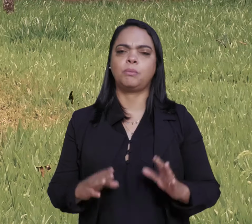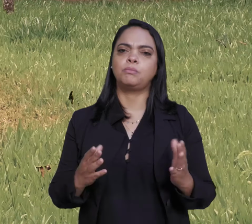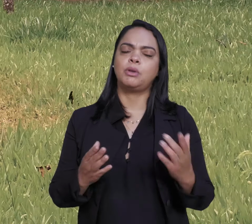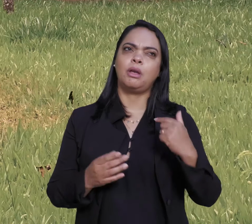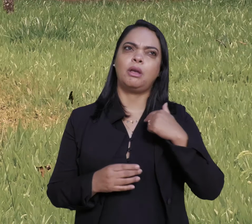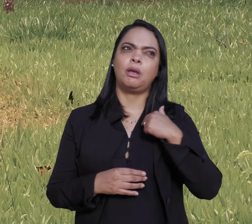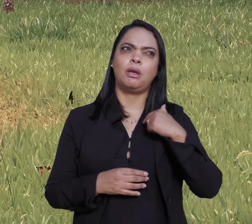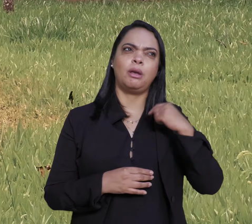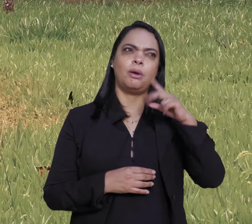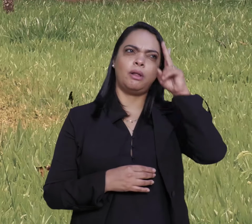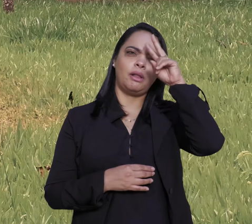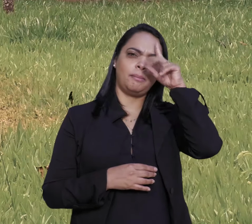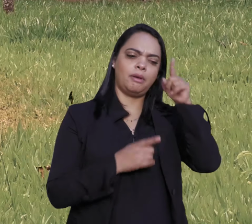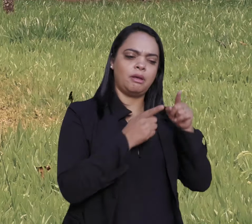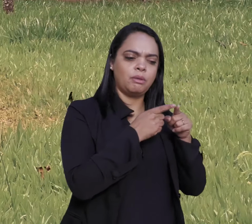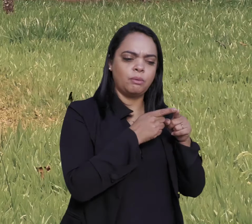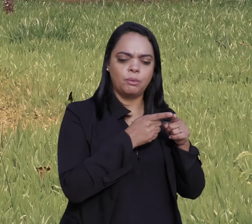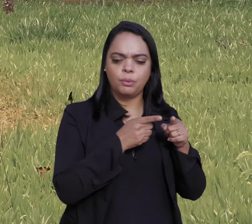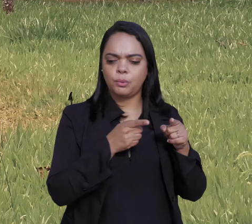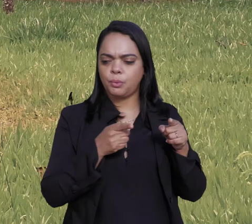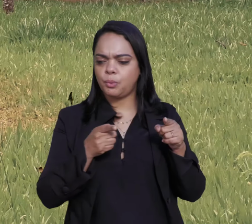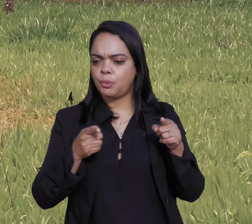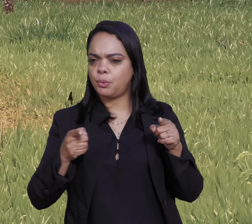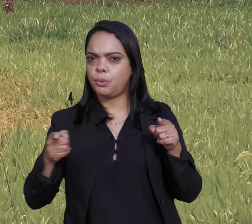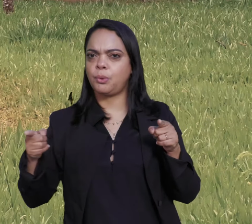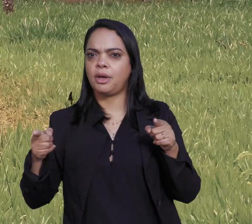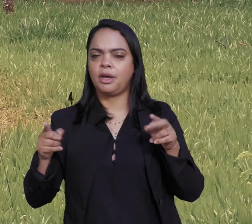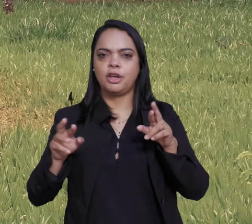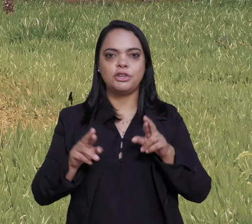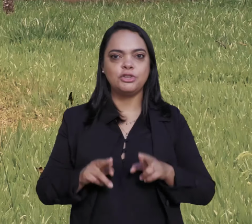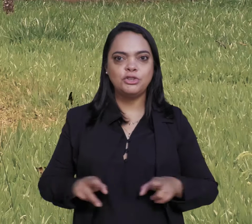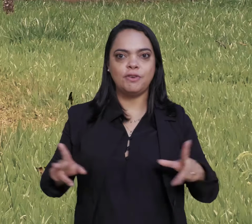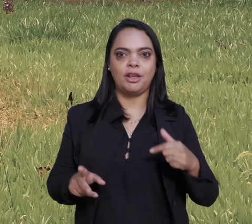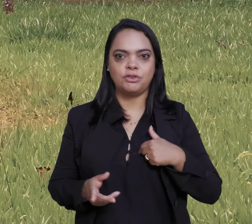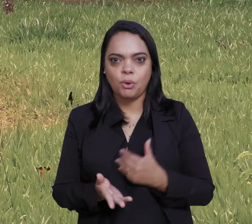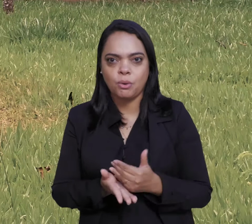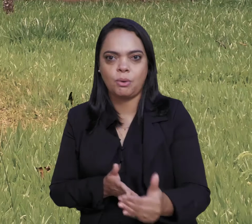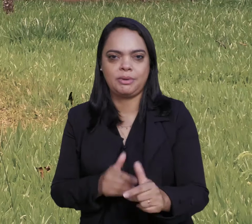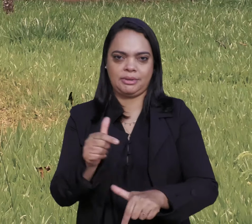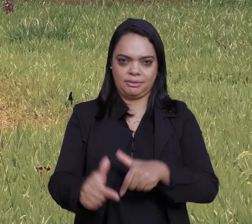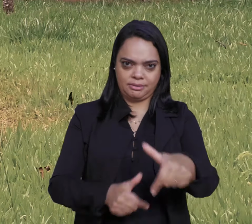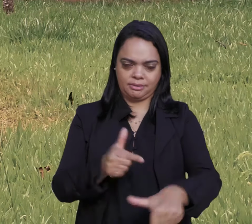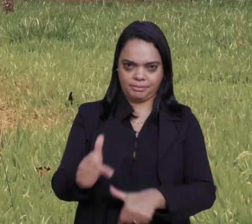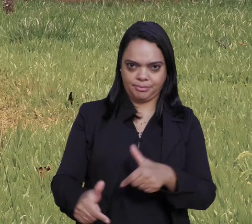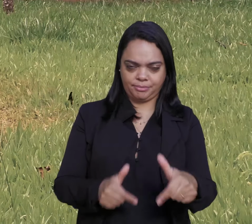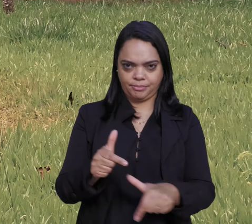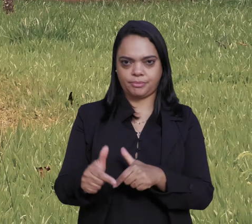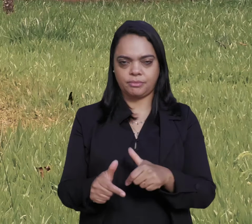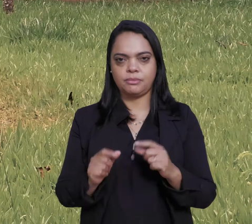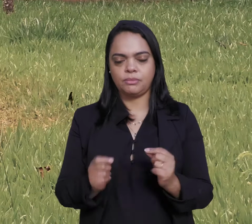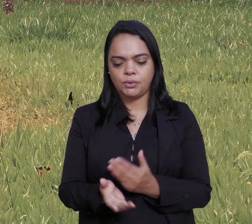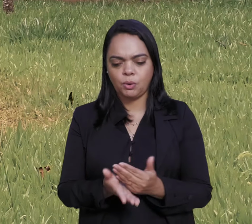Fazendo uma linha do tempo que é completamente diferente de quando eu adentrei no mercado de trabalho,